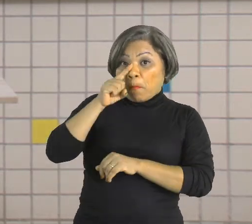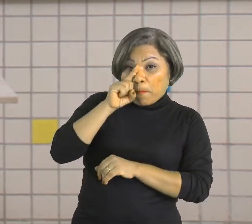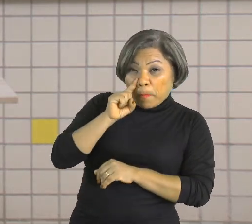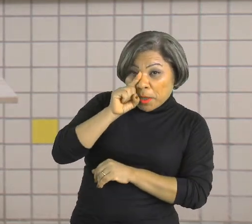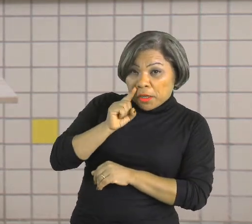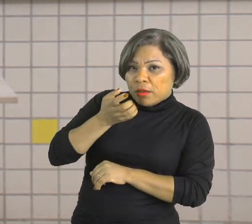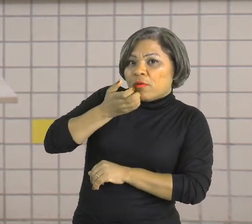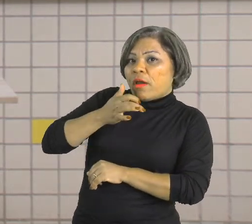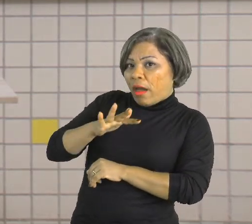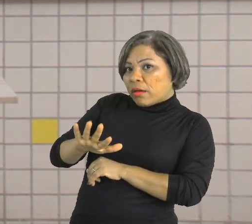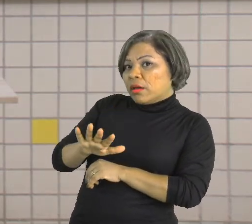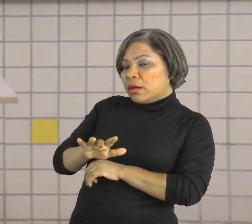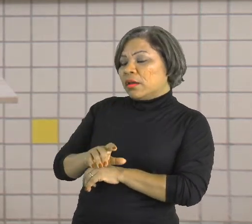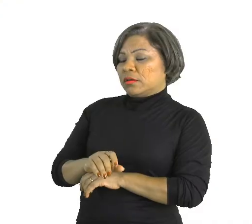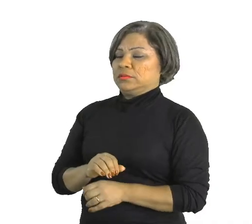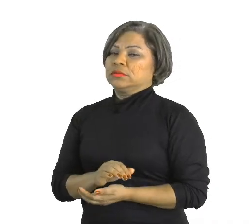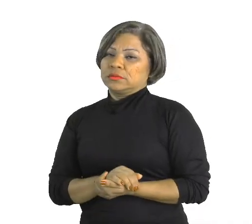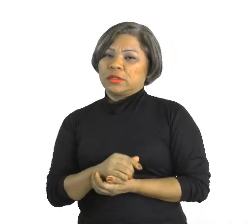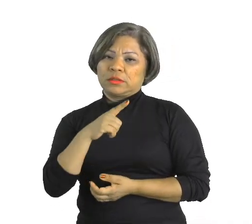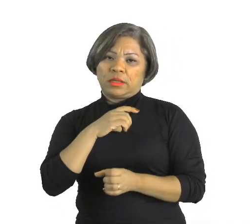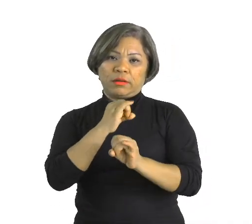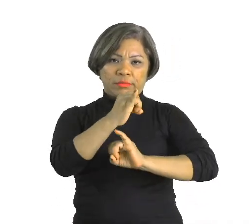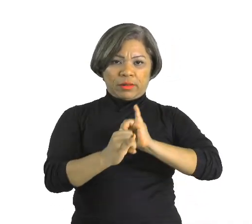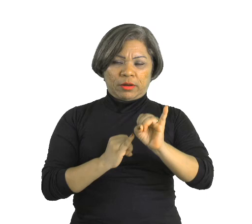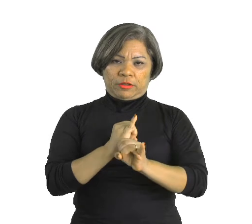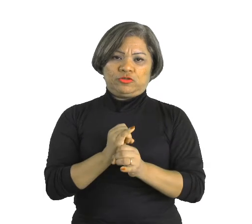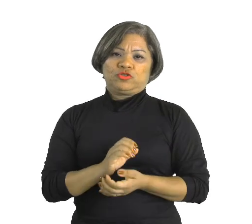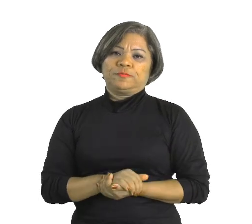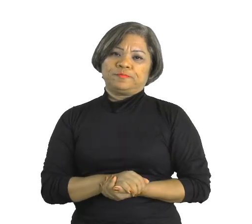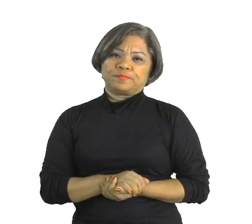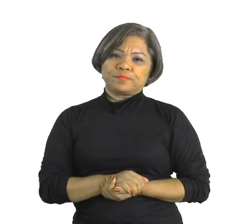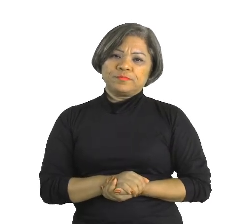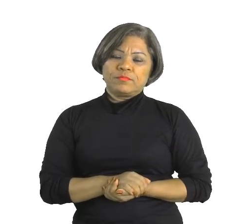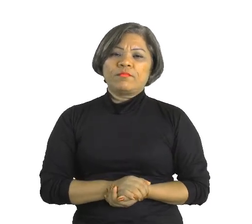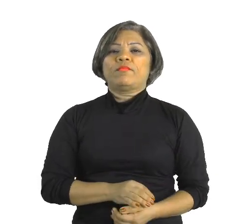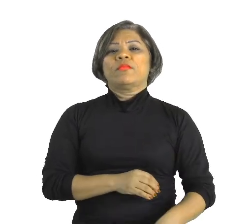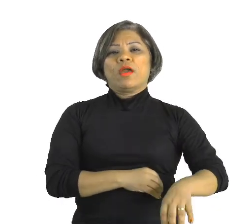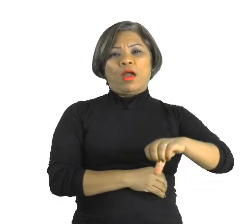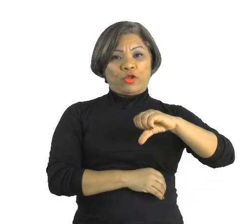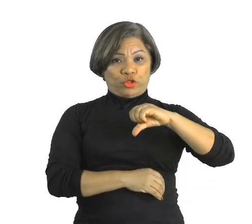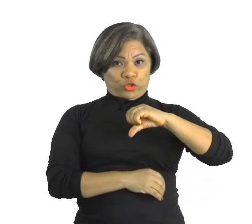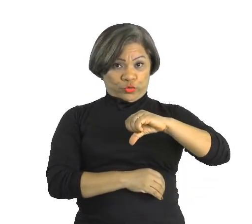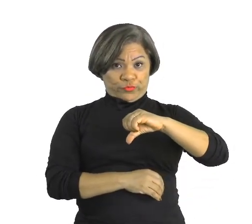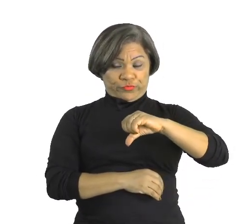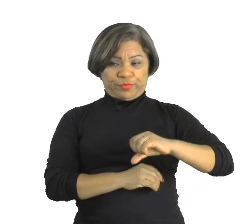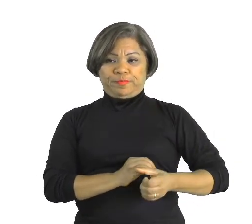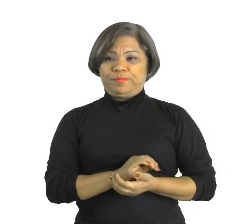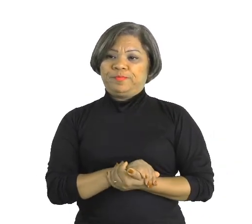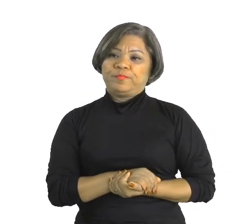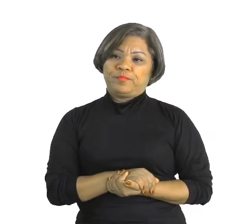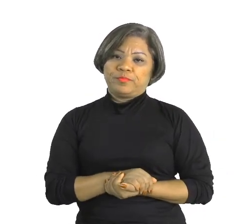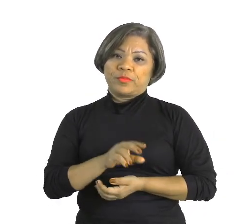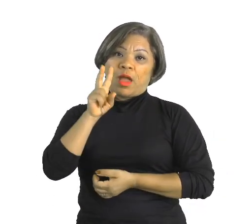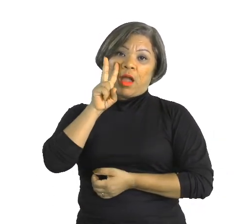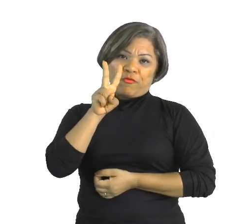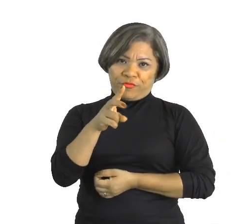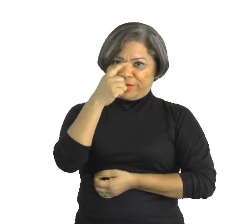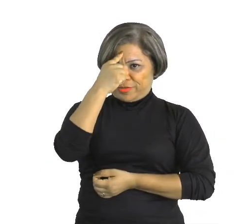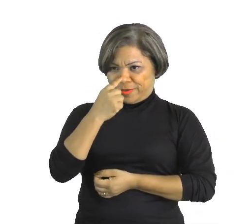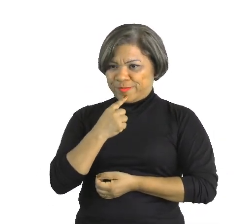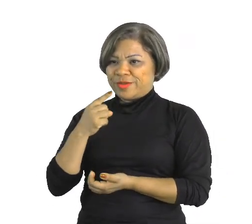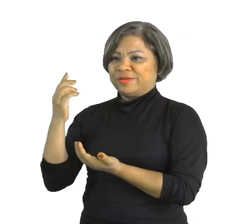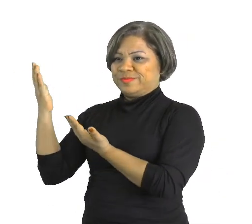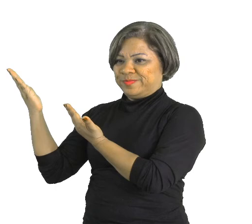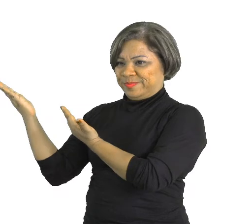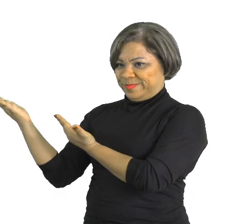internet, tá? Questão 9. Vocês vão ver aí uma imagem. Então, é vendo esta imagem que vai aparecer para vocês,